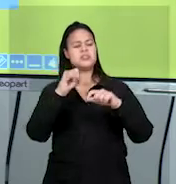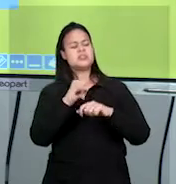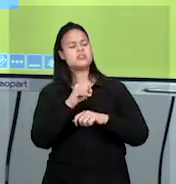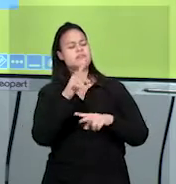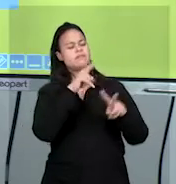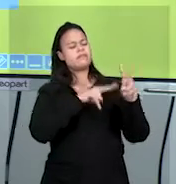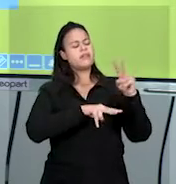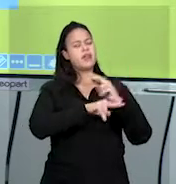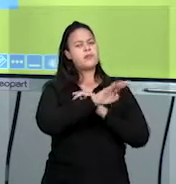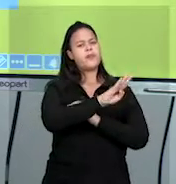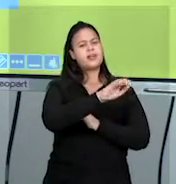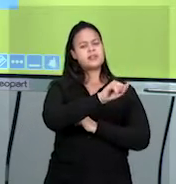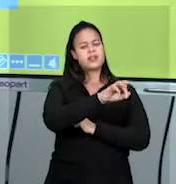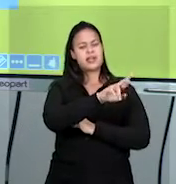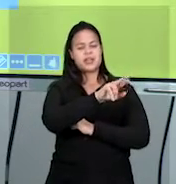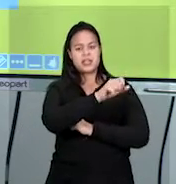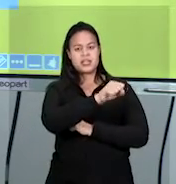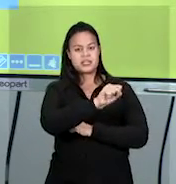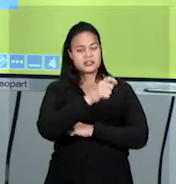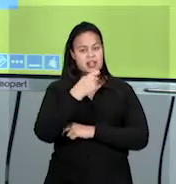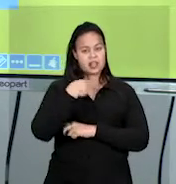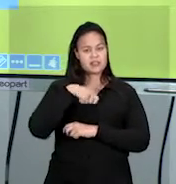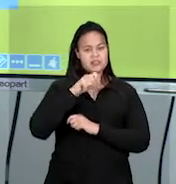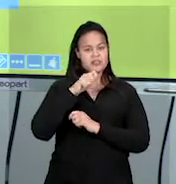Buenos Aires, por exemplo, na Argentina.